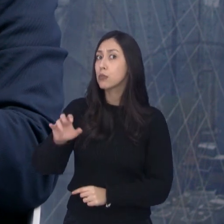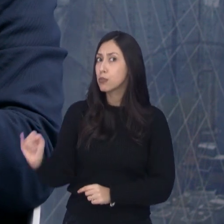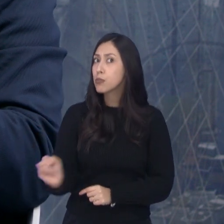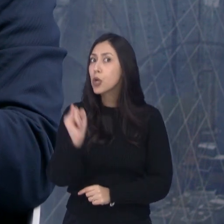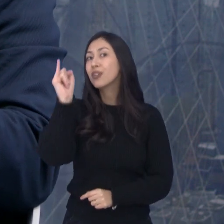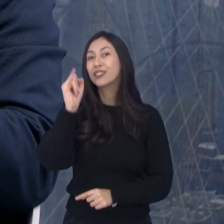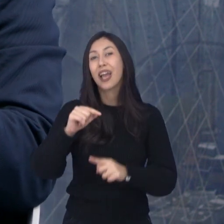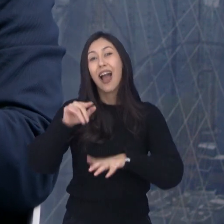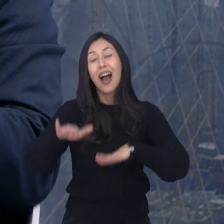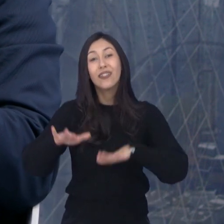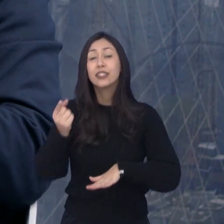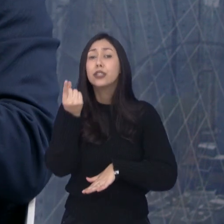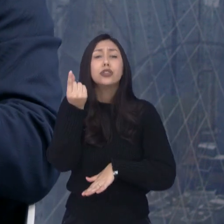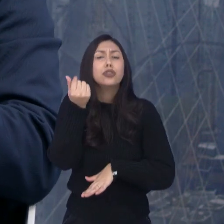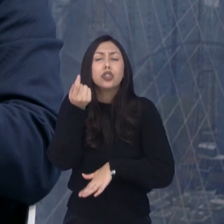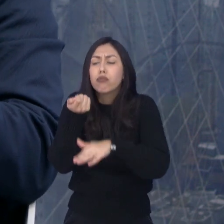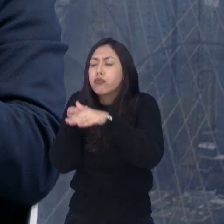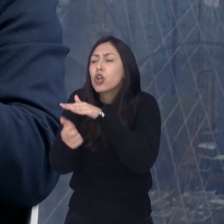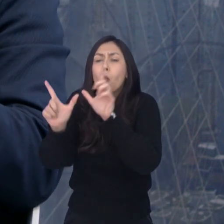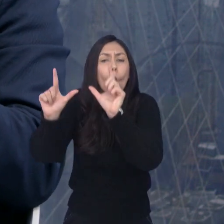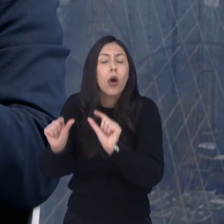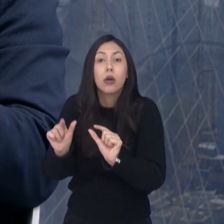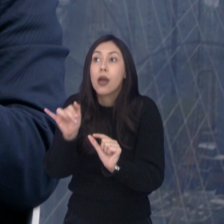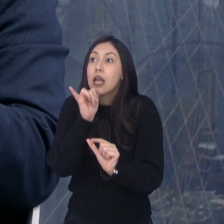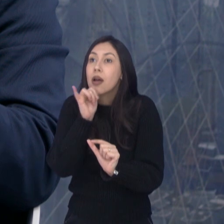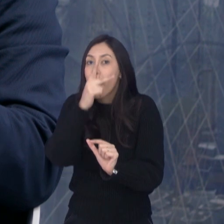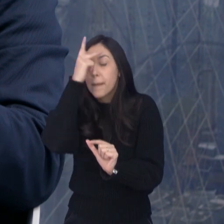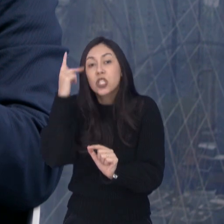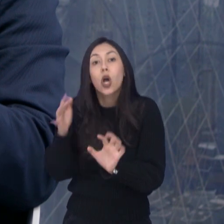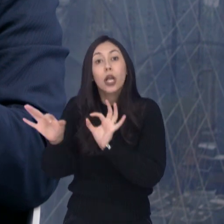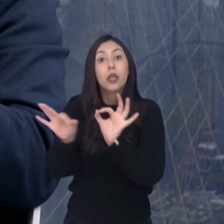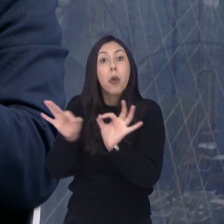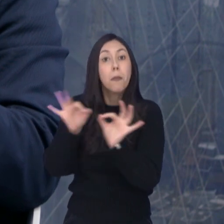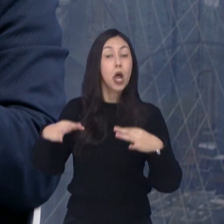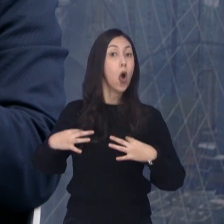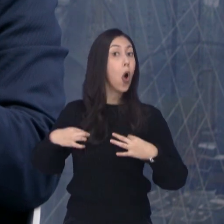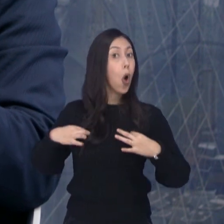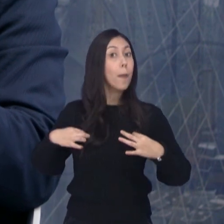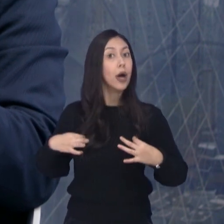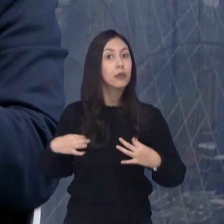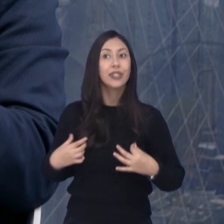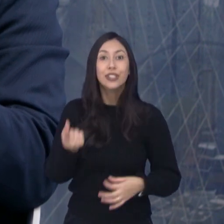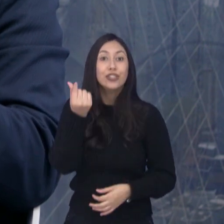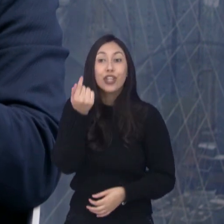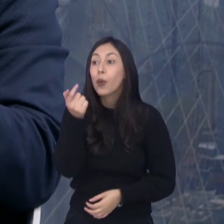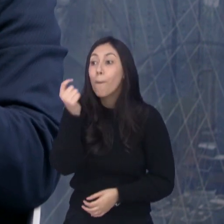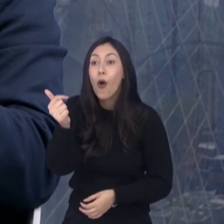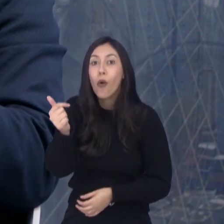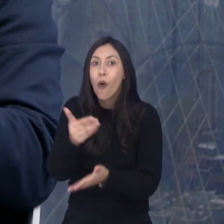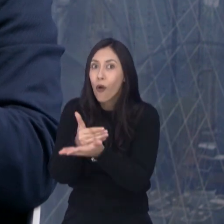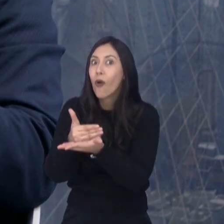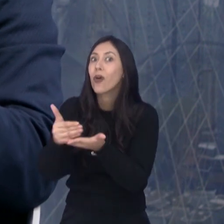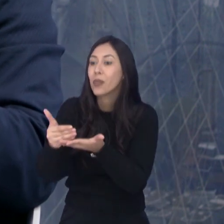baixo investimento, quando você fala, por exemplo, de figureiras, com baixo investimento você pode gerar renda, gerar riqueza, que vai tirar